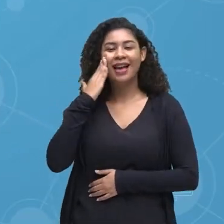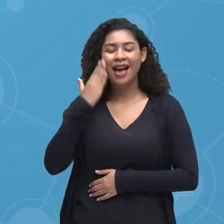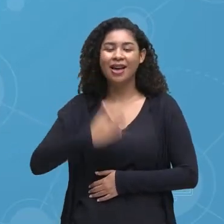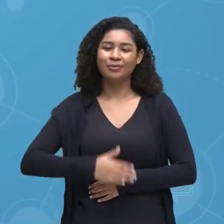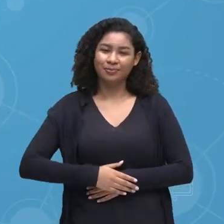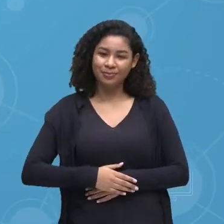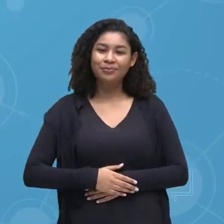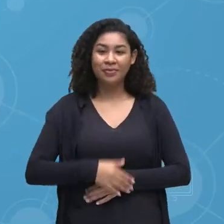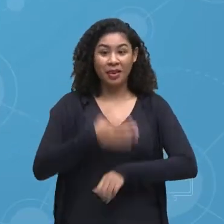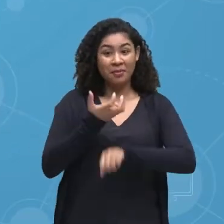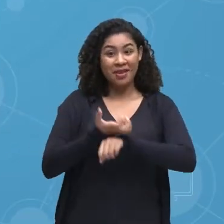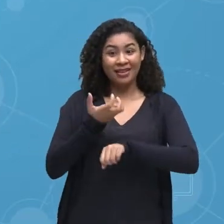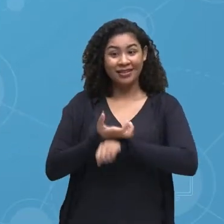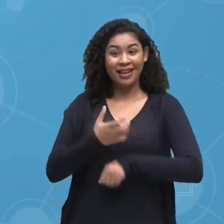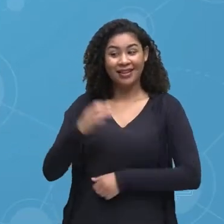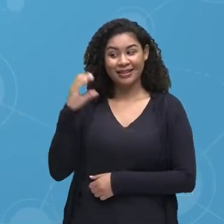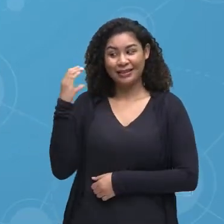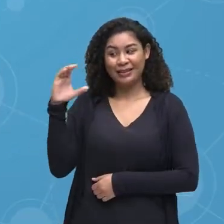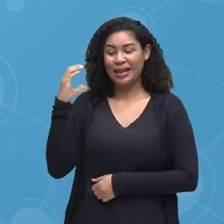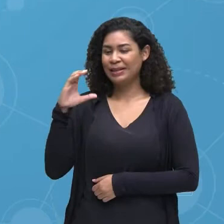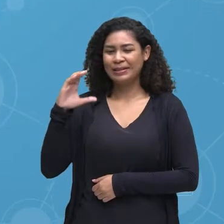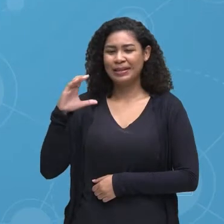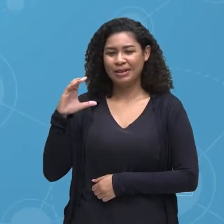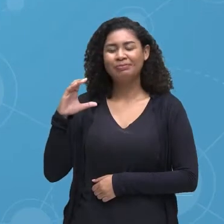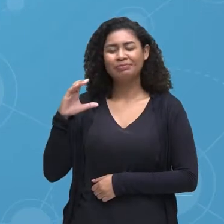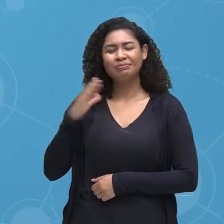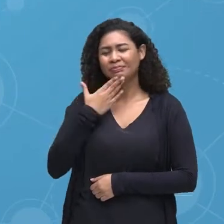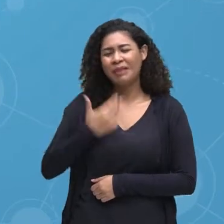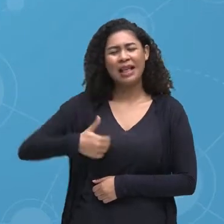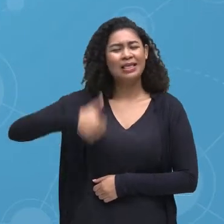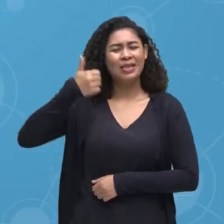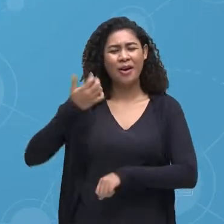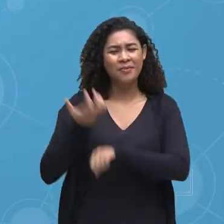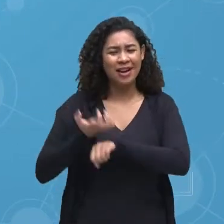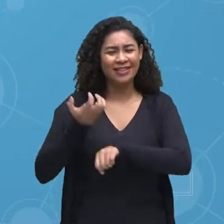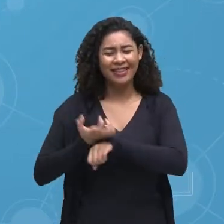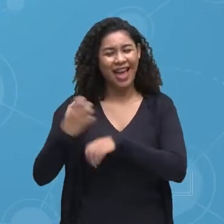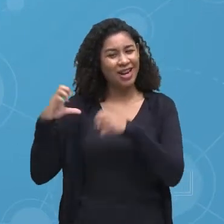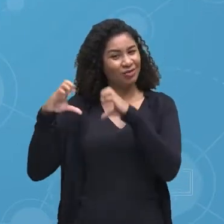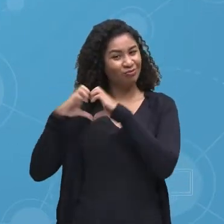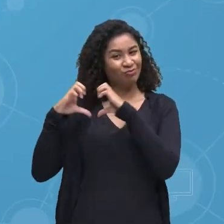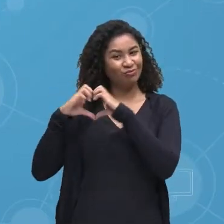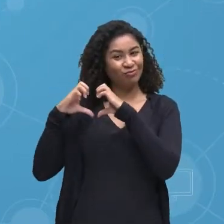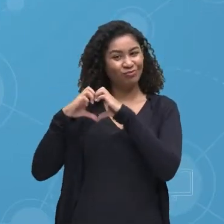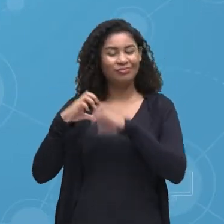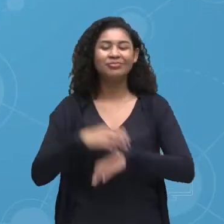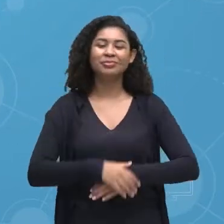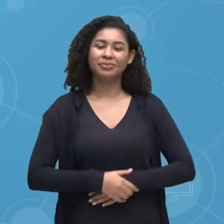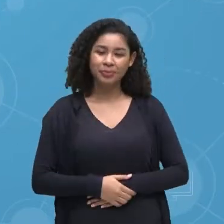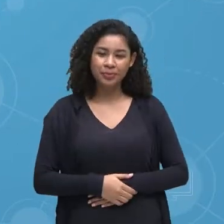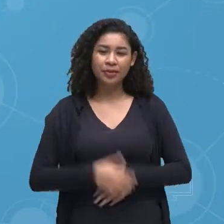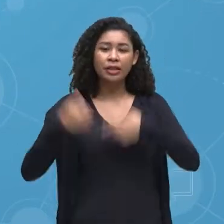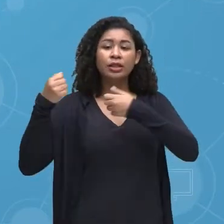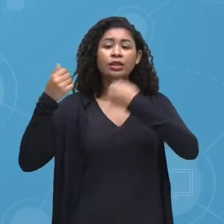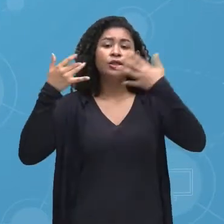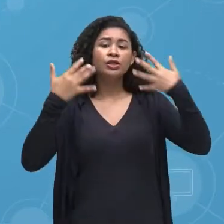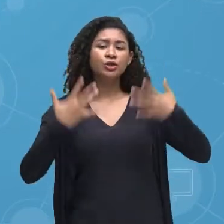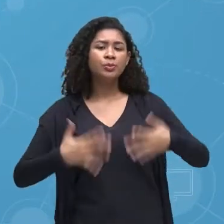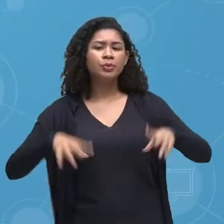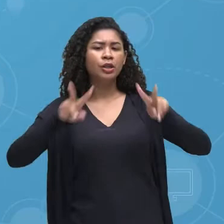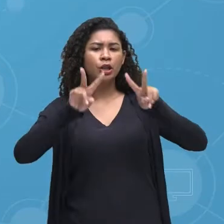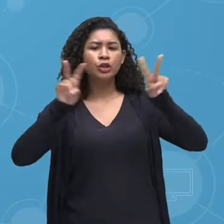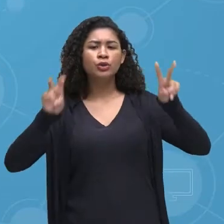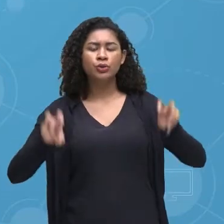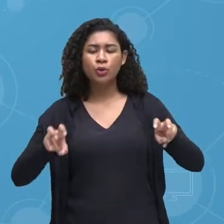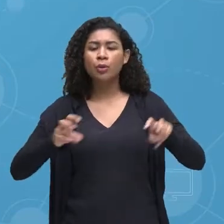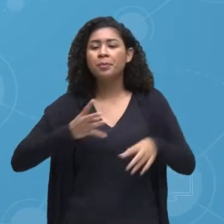que existe, fala ali da gente com compreensão do nosso meio ambiente, do nosso corpo, e hoje não